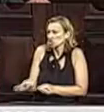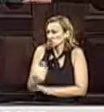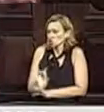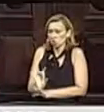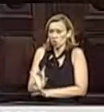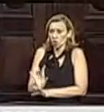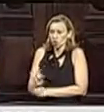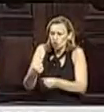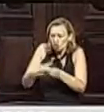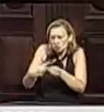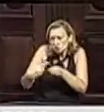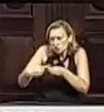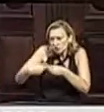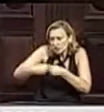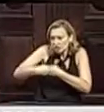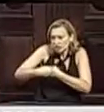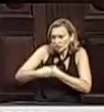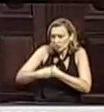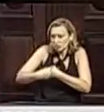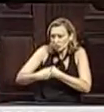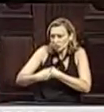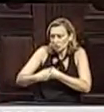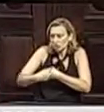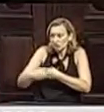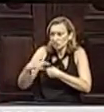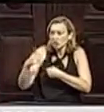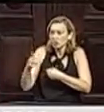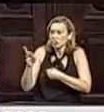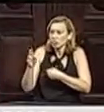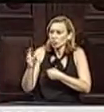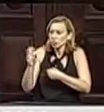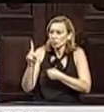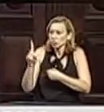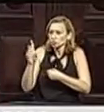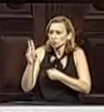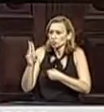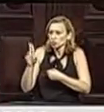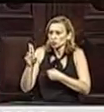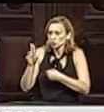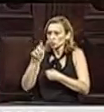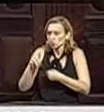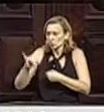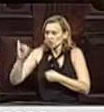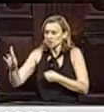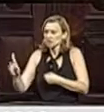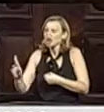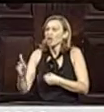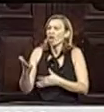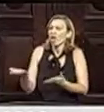Os municípios produtores, Cabo Frio, Búzios,